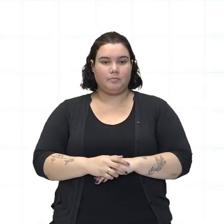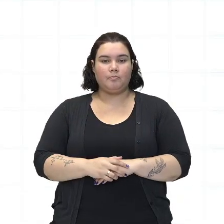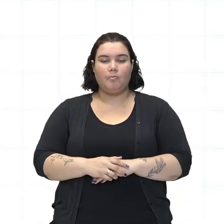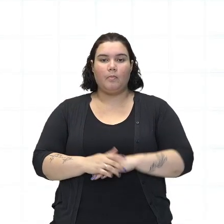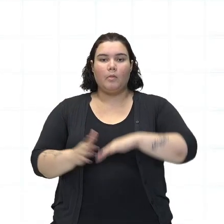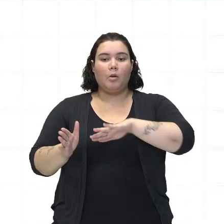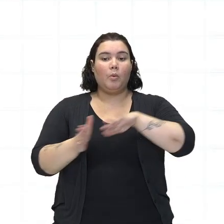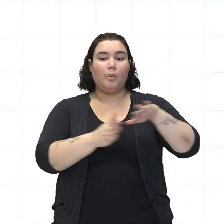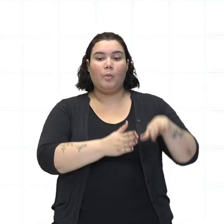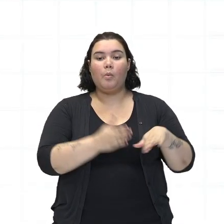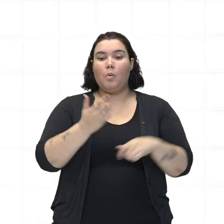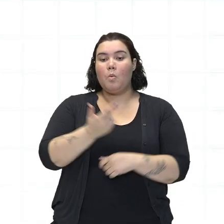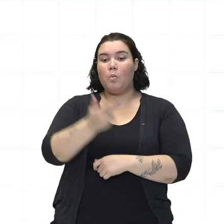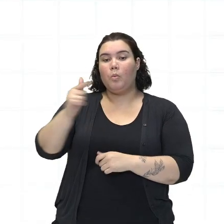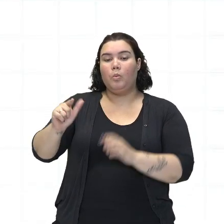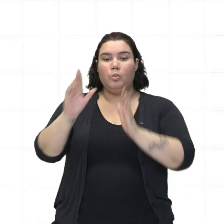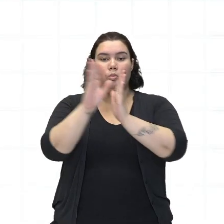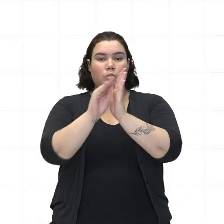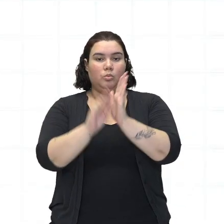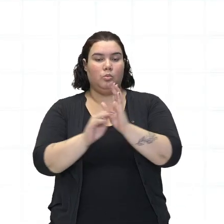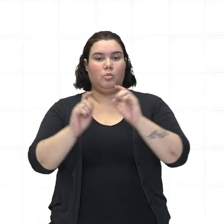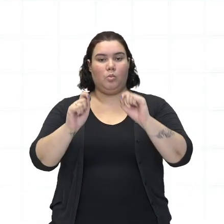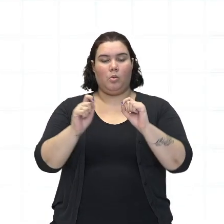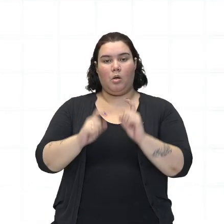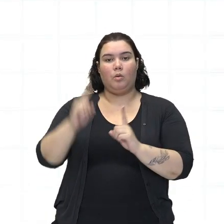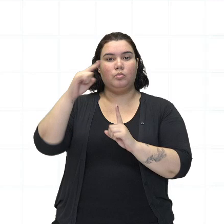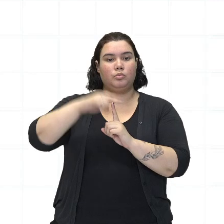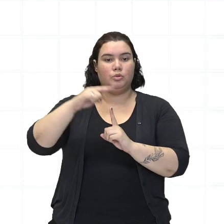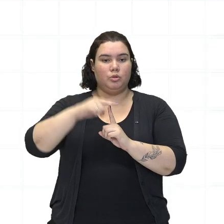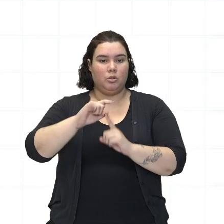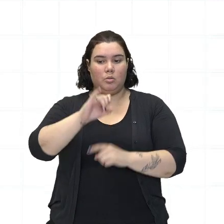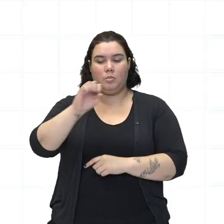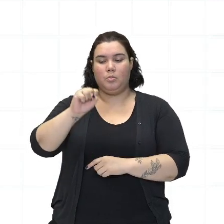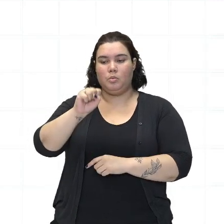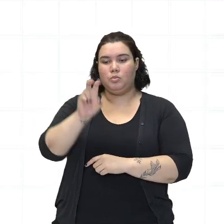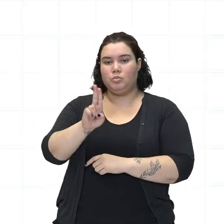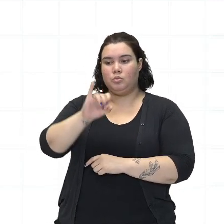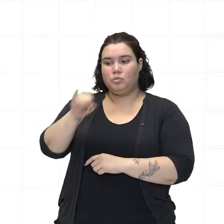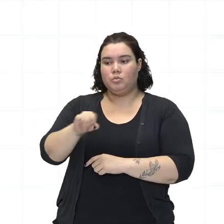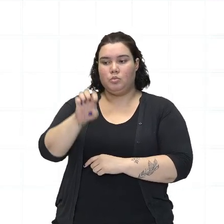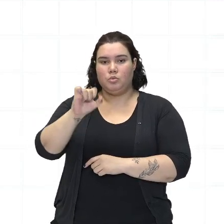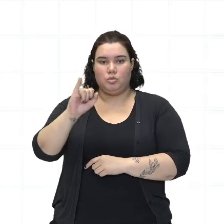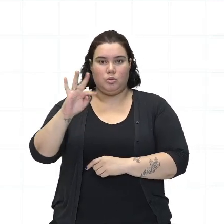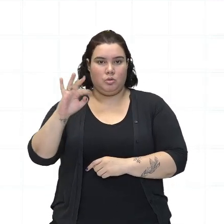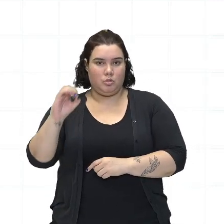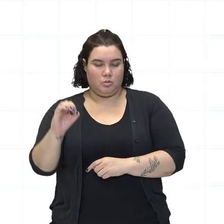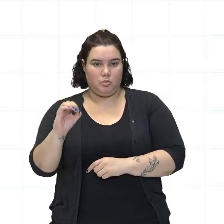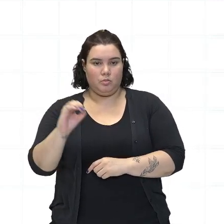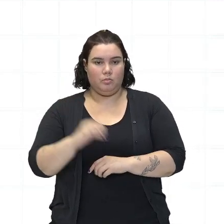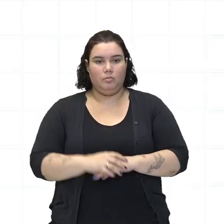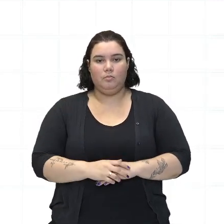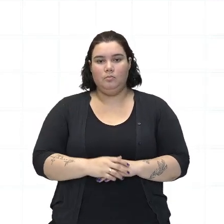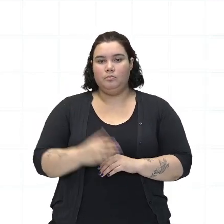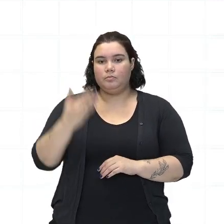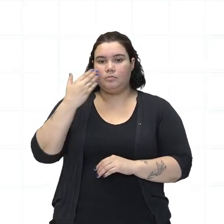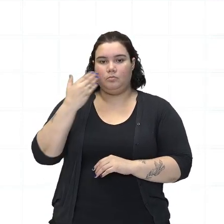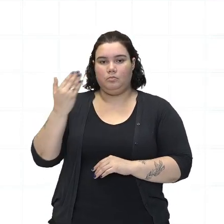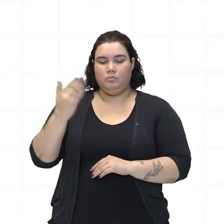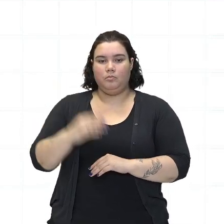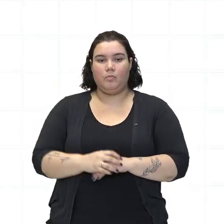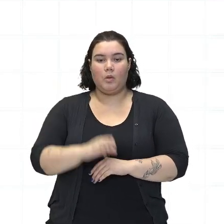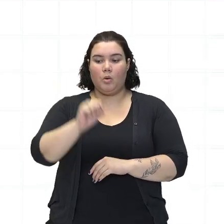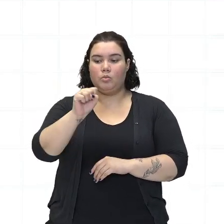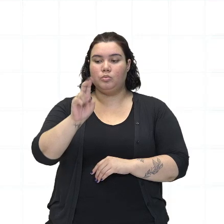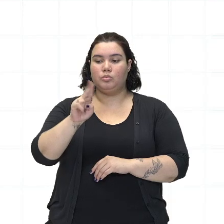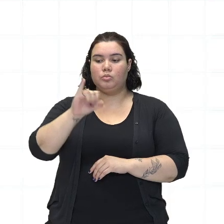comigo, que são os tipos de sujeito. Tá bom? A gente sabe, então, que o